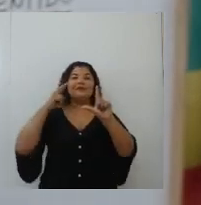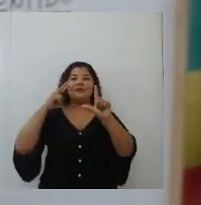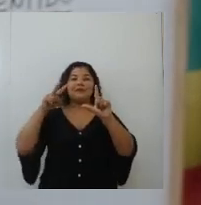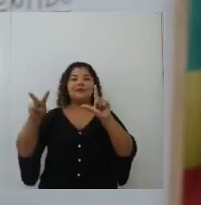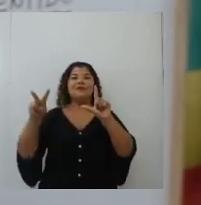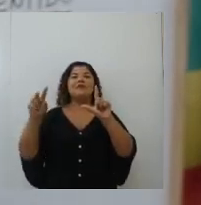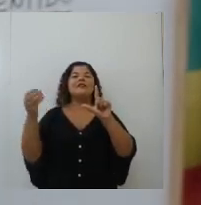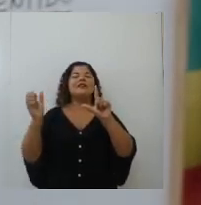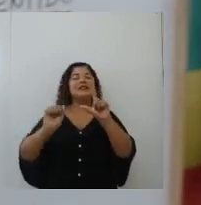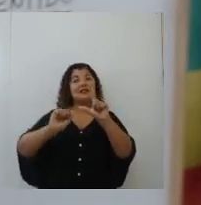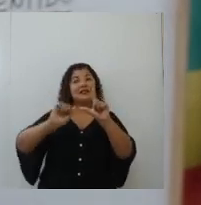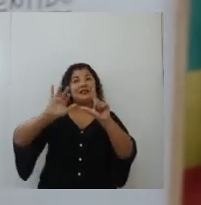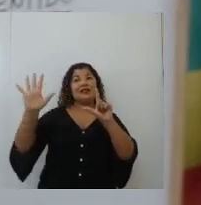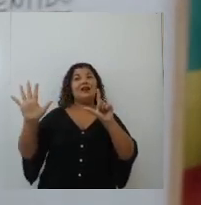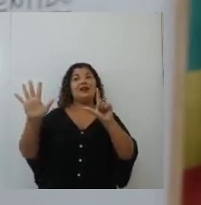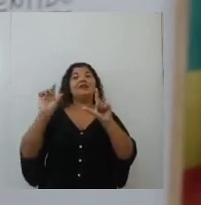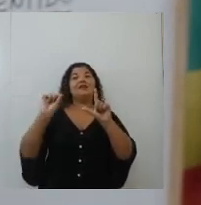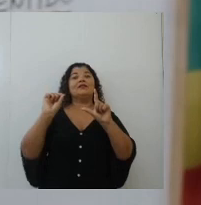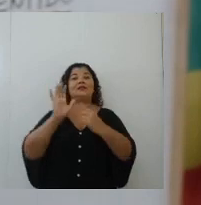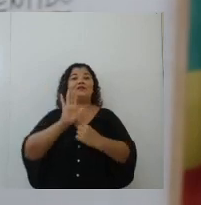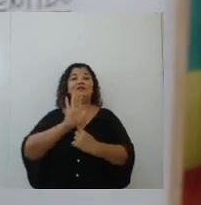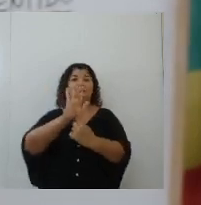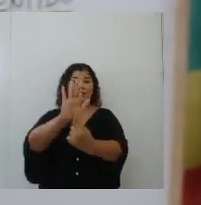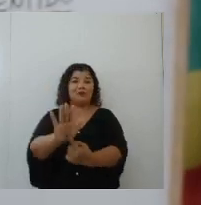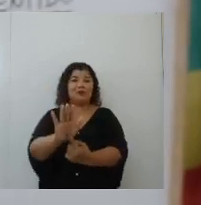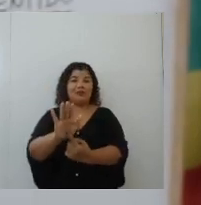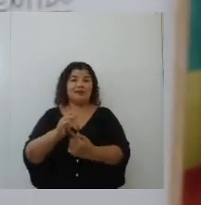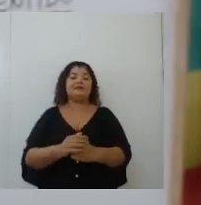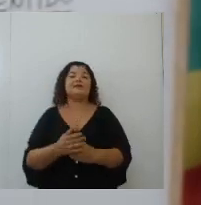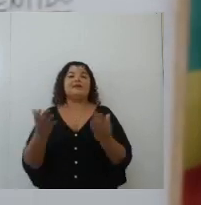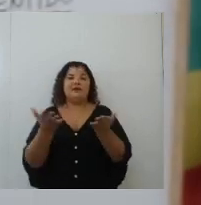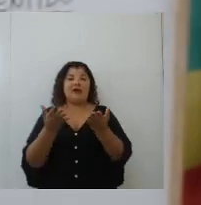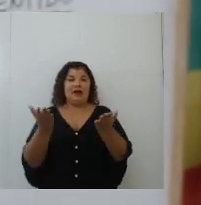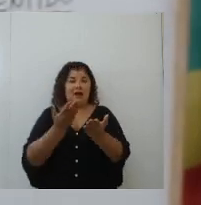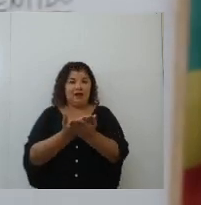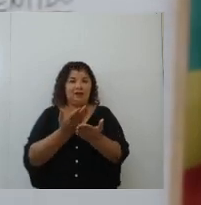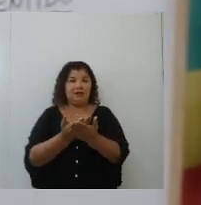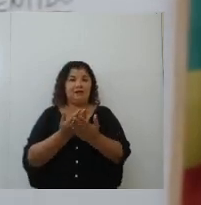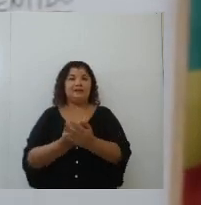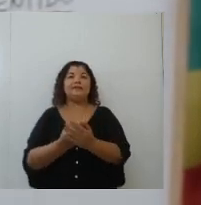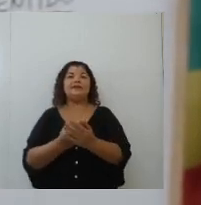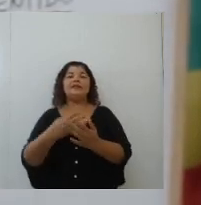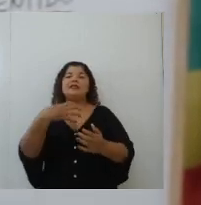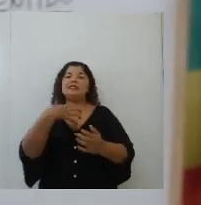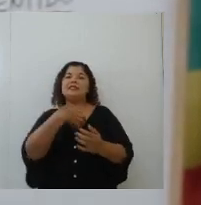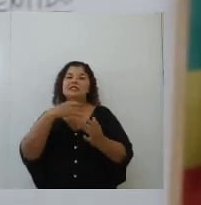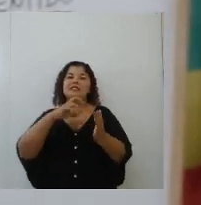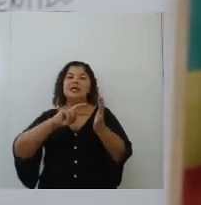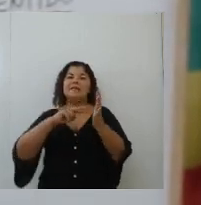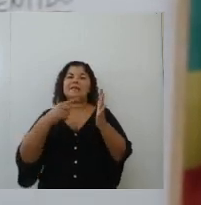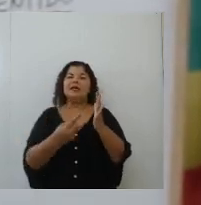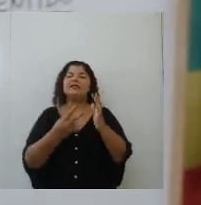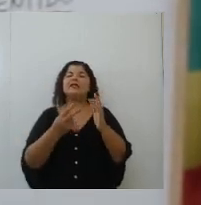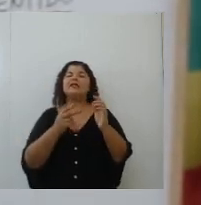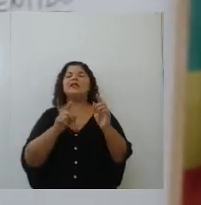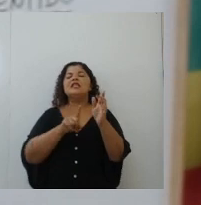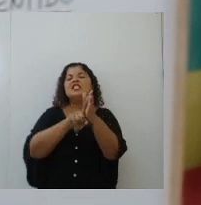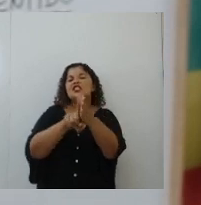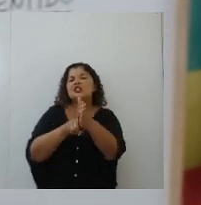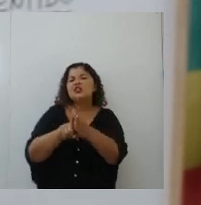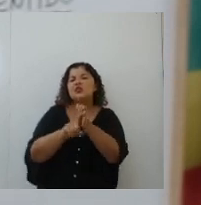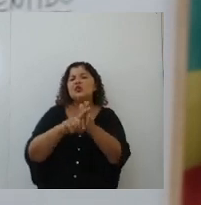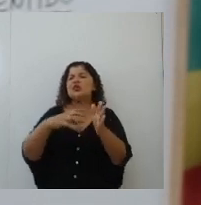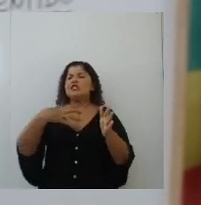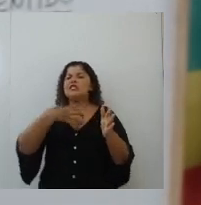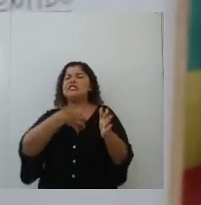ver exatamente o que eu quero te mostrar para começar a aula de hoje. Semântica é o estudo do sentido. E aí a gente lembra desse assunto que